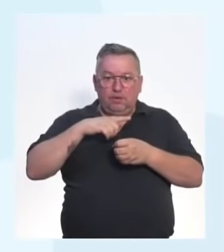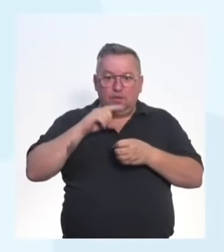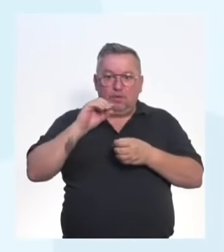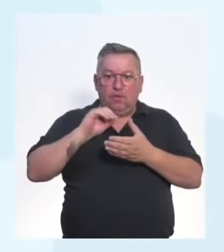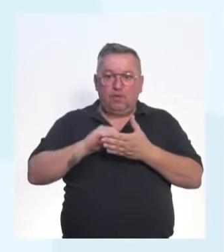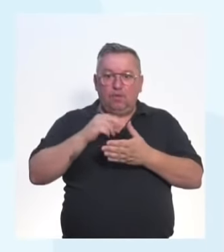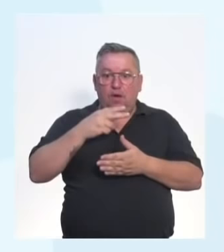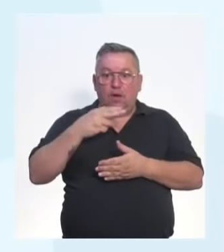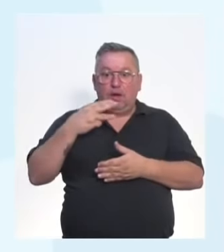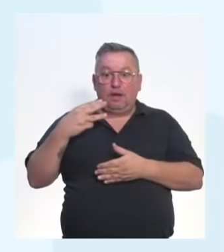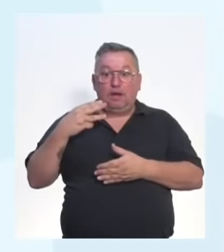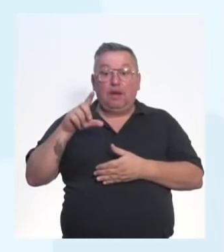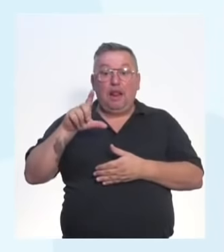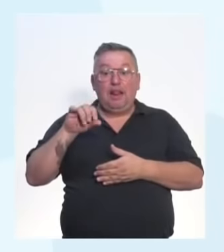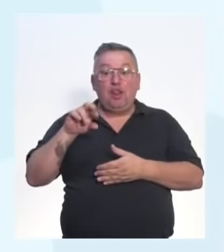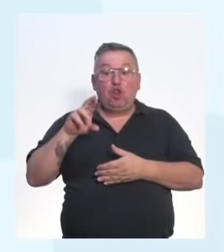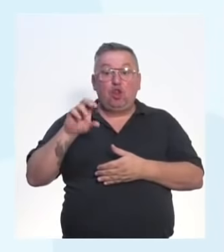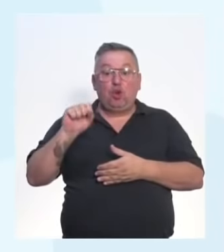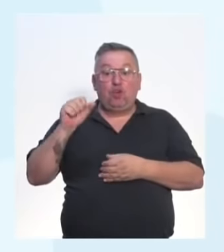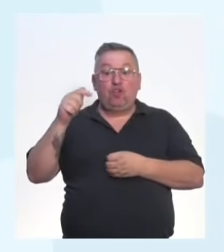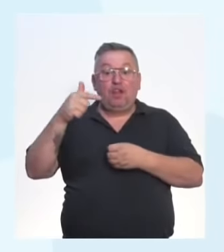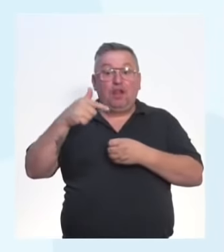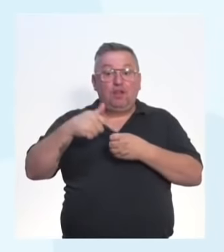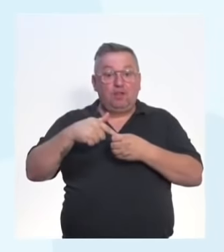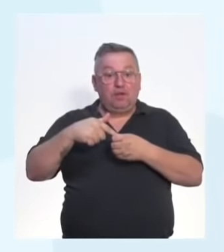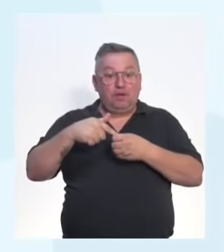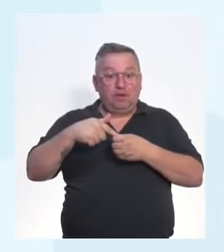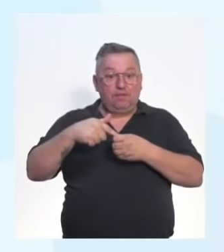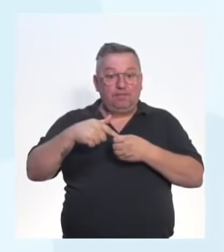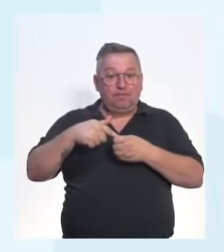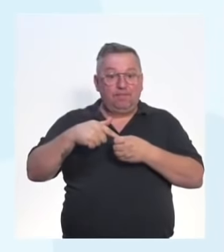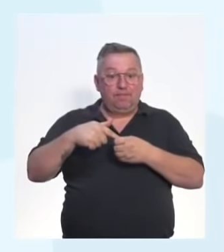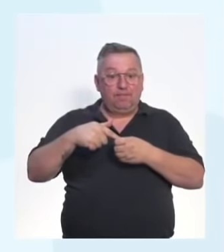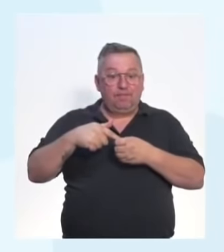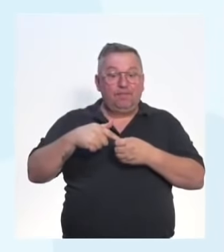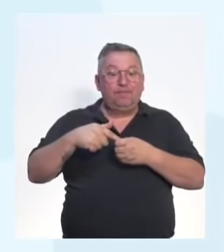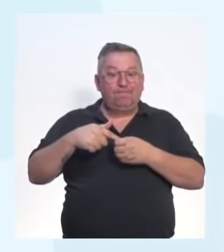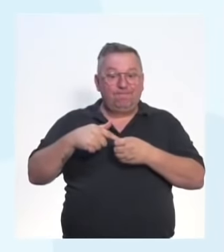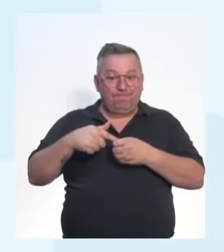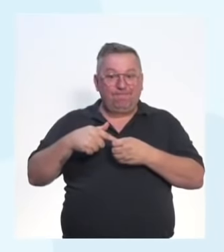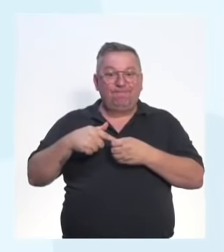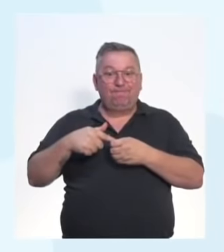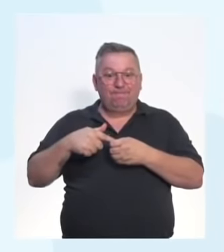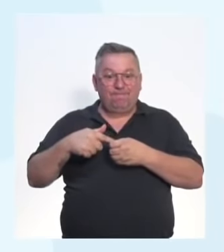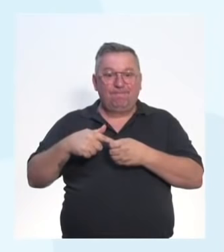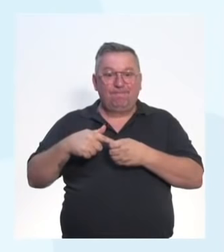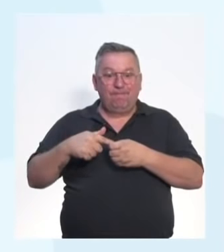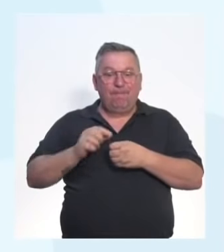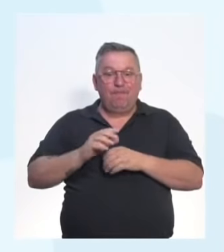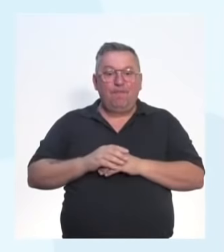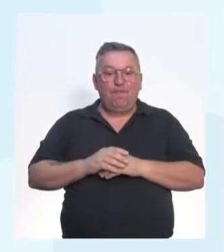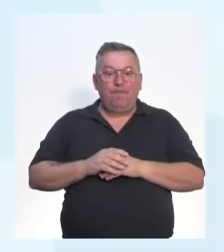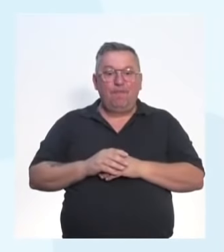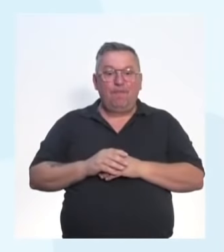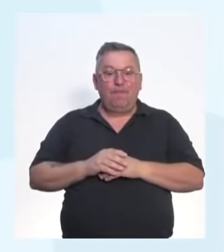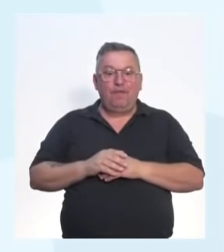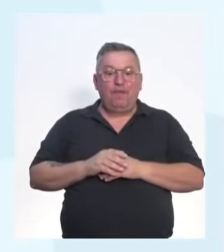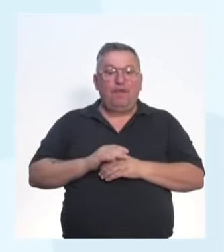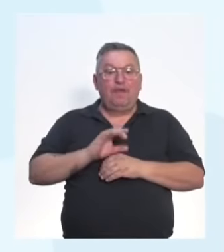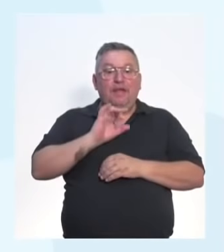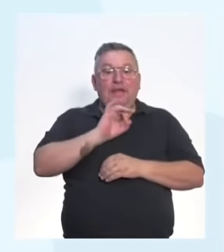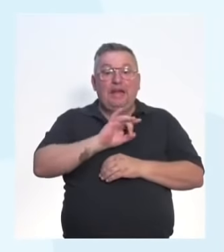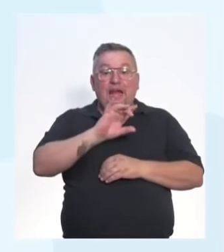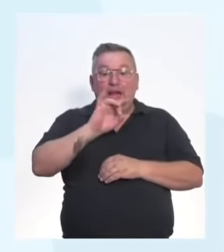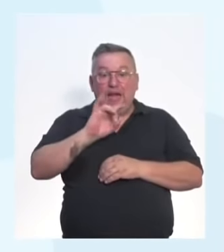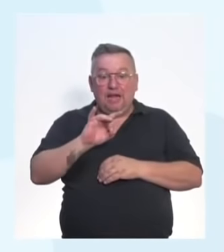colocados 23 litros de gasolina. Beleza? Tá? O carro não é flex, é gasolina, tá?